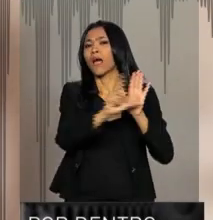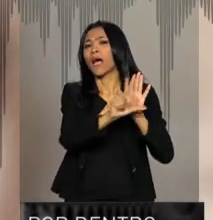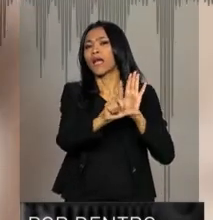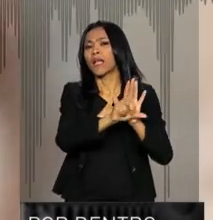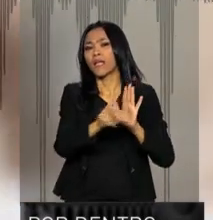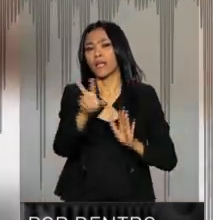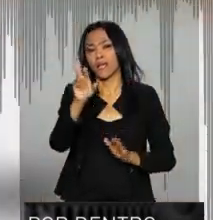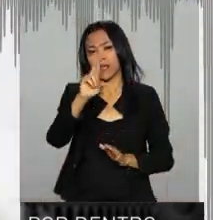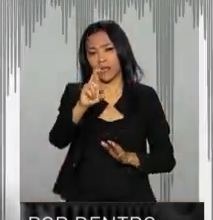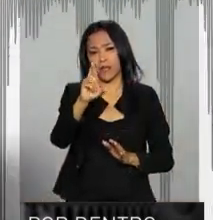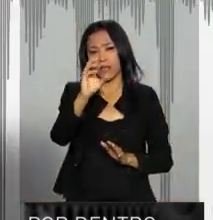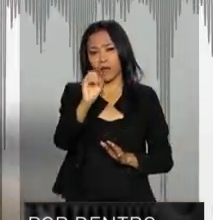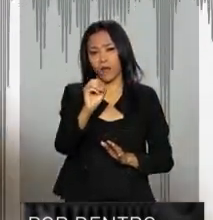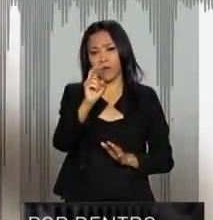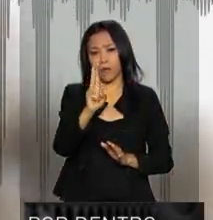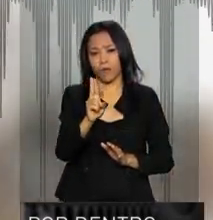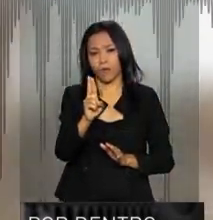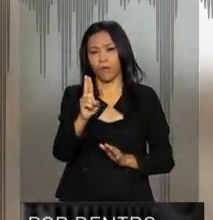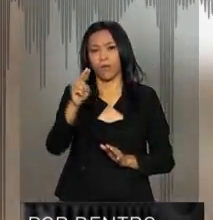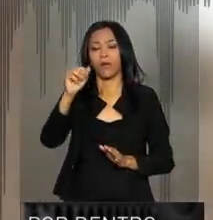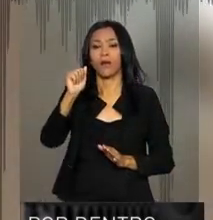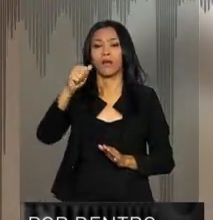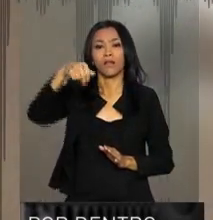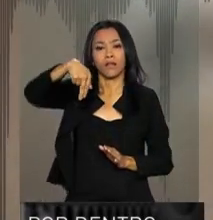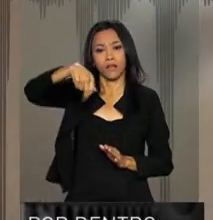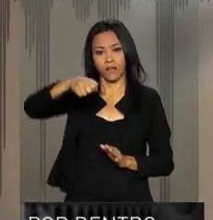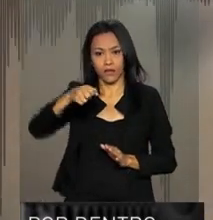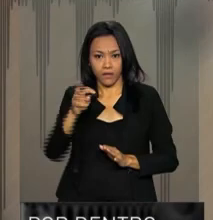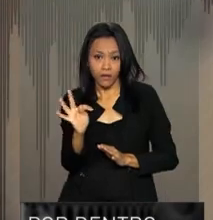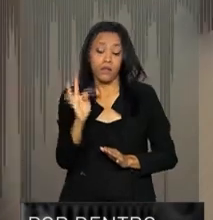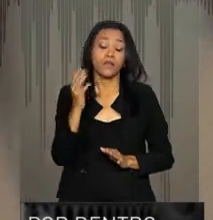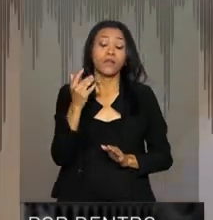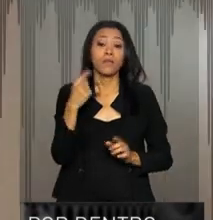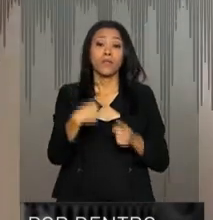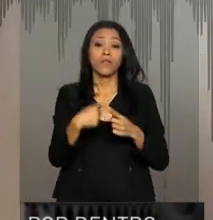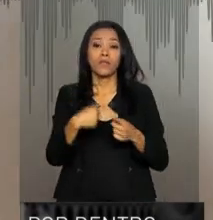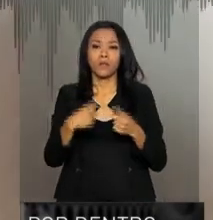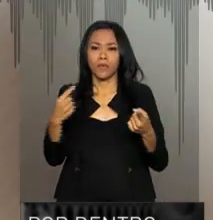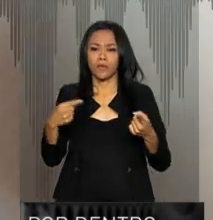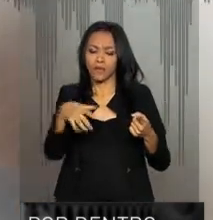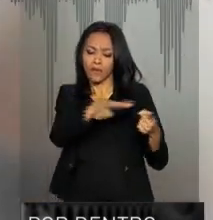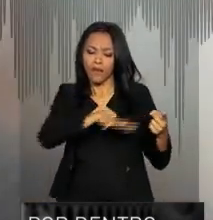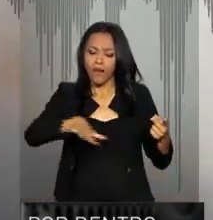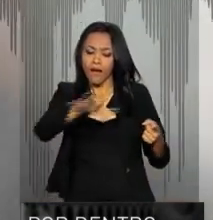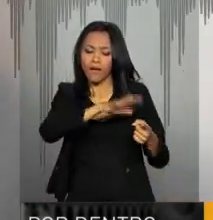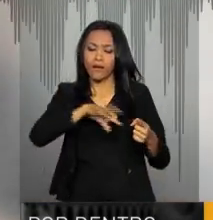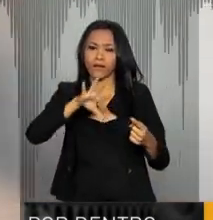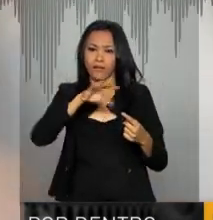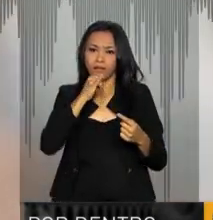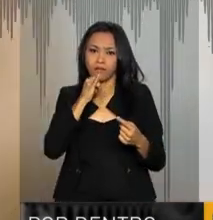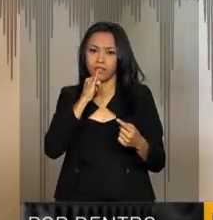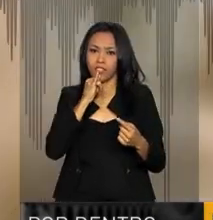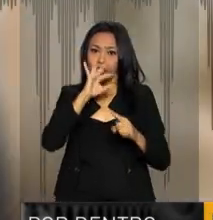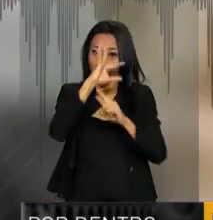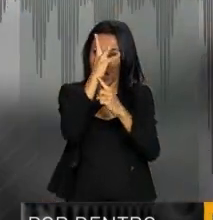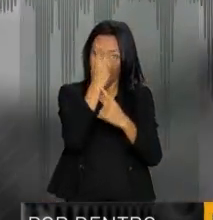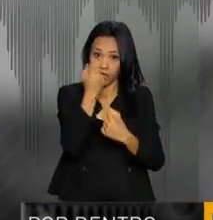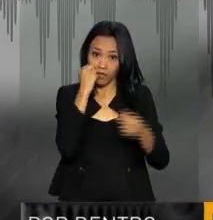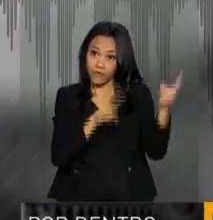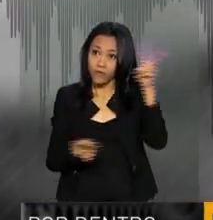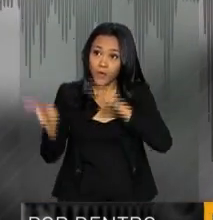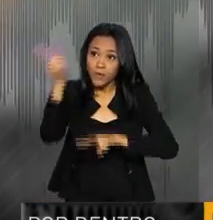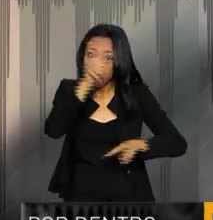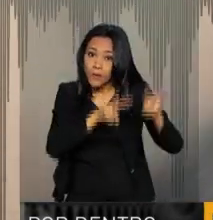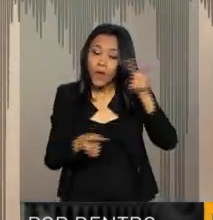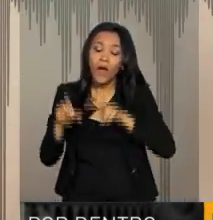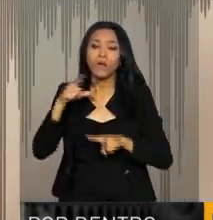por meio de dados do portal transparência do ministério da cultura se verificou que na área das artes visuais por exemplo houve uma queda de mais